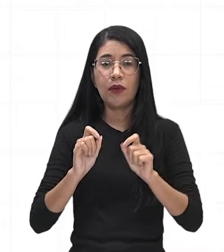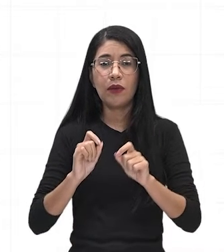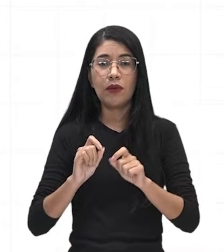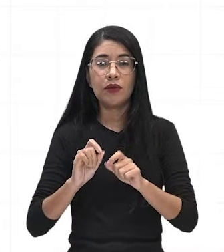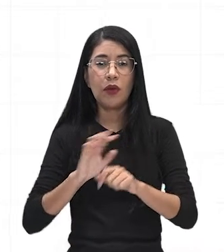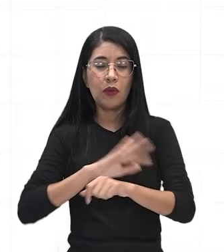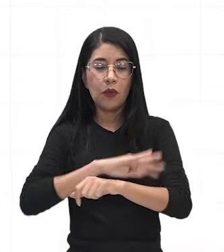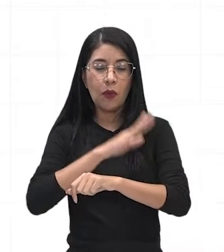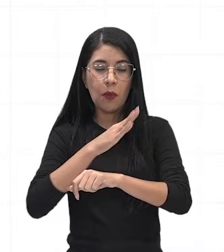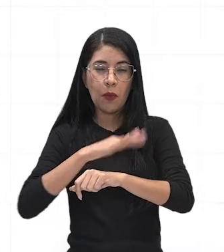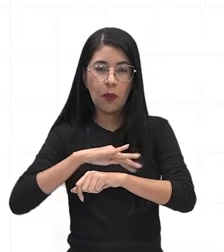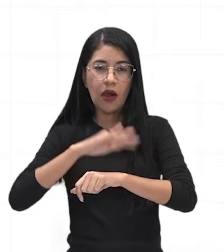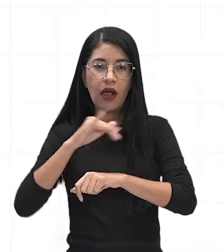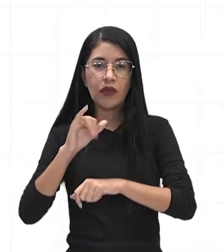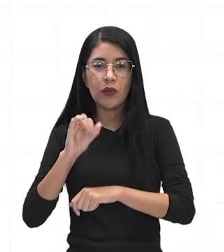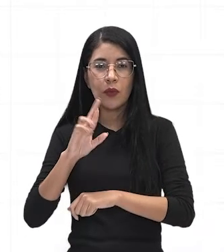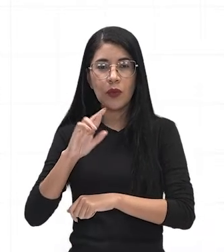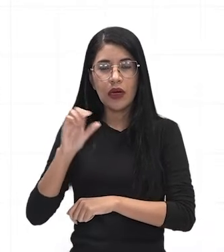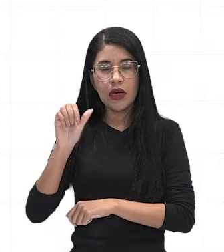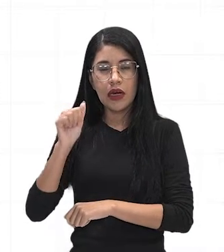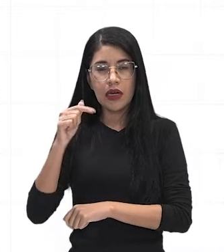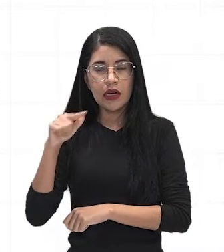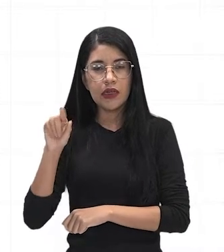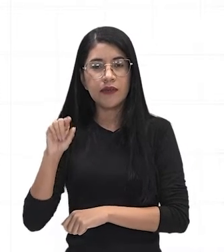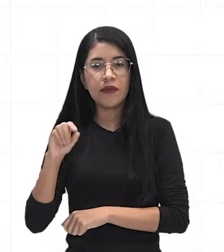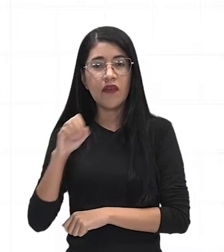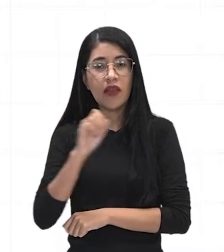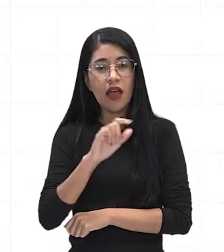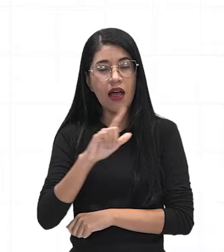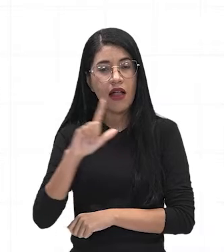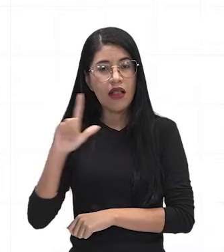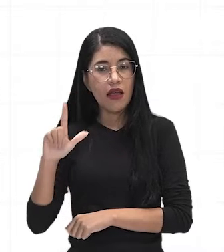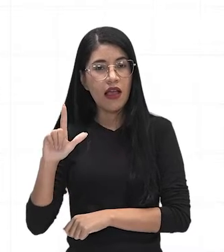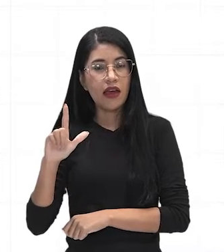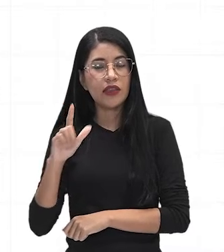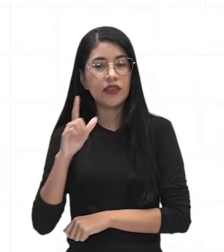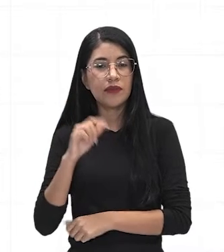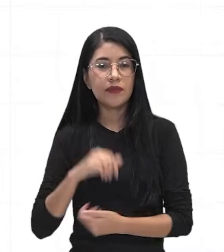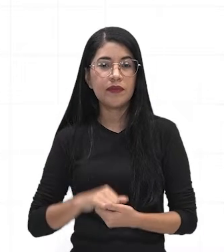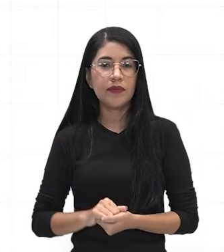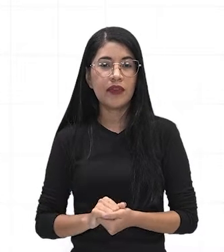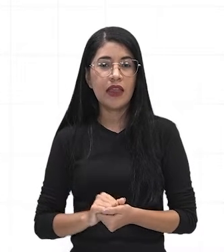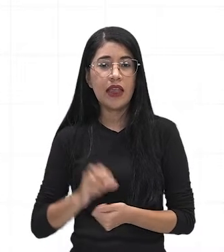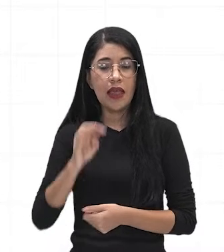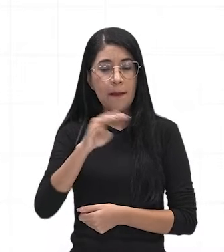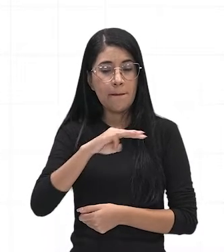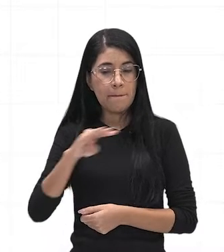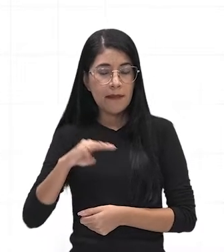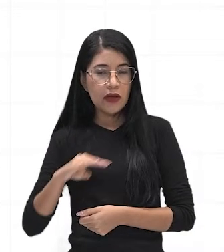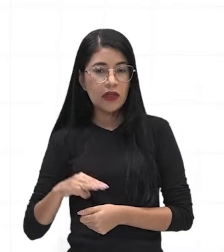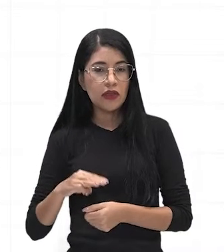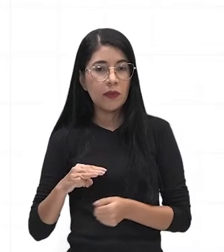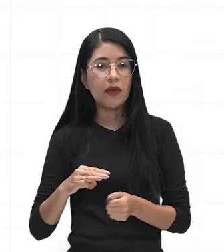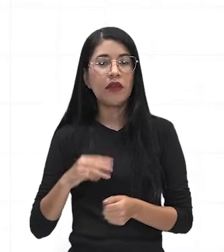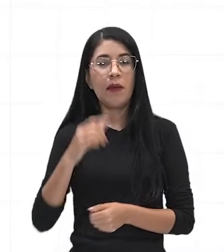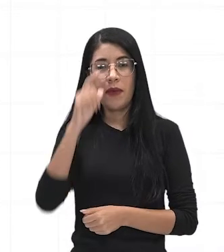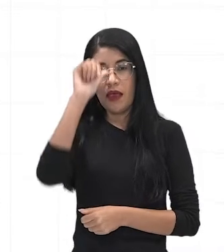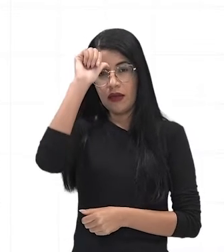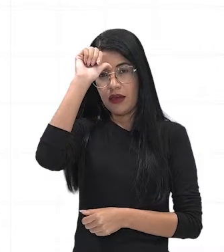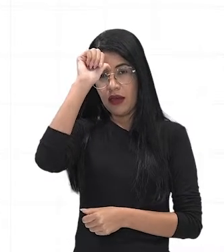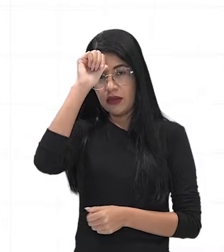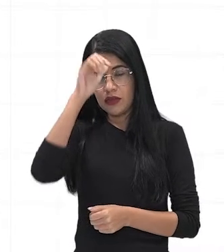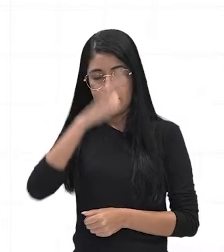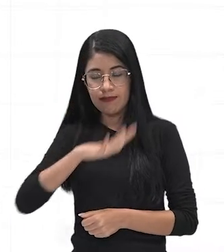do Irã, fica a leste do Crescente Fértil, entre a Mesopotâmia e a Índia. Nessa